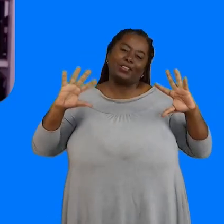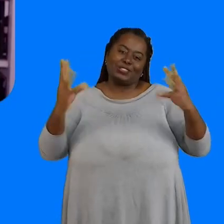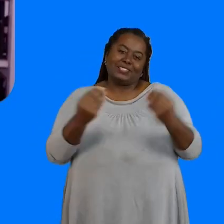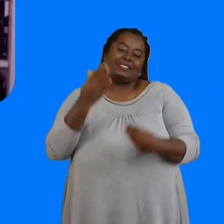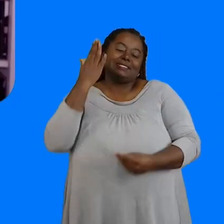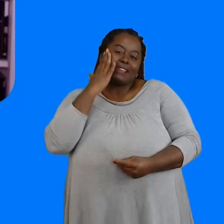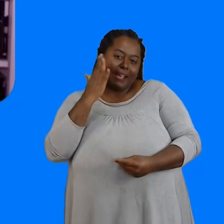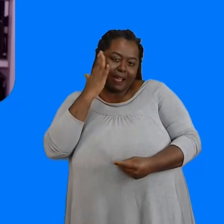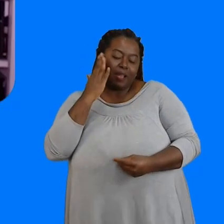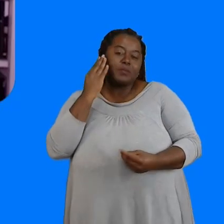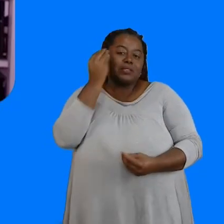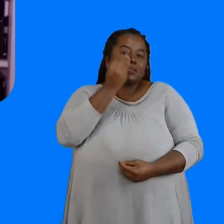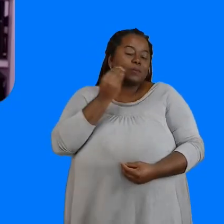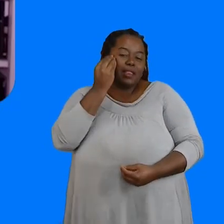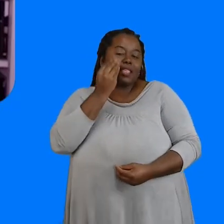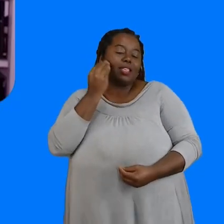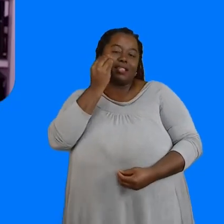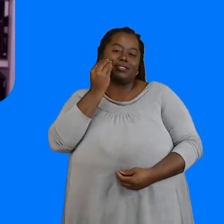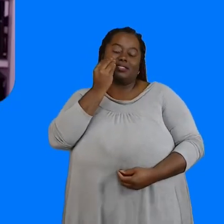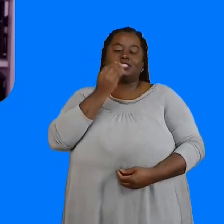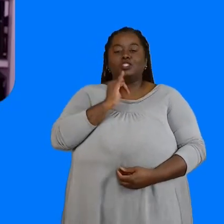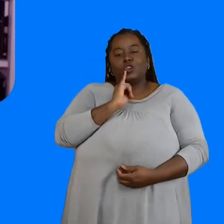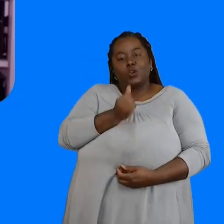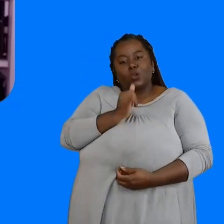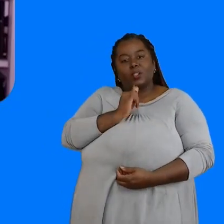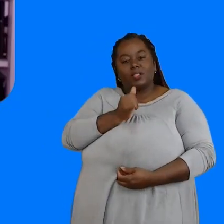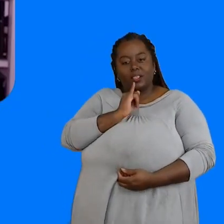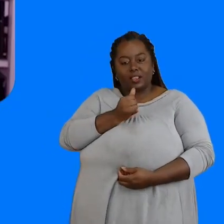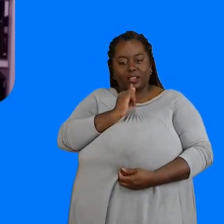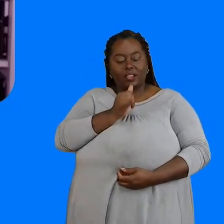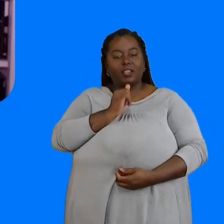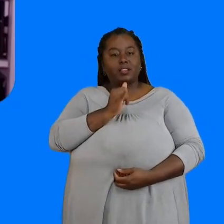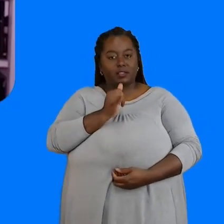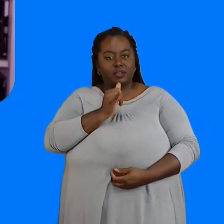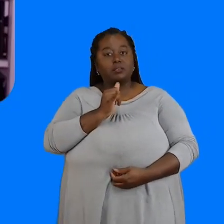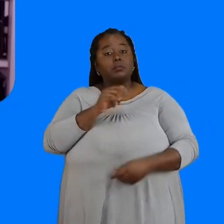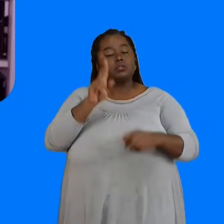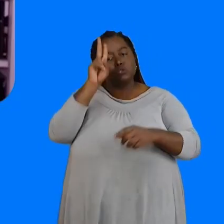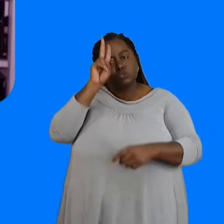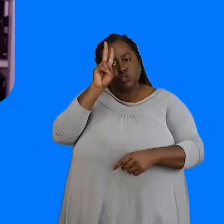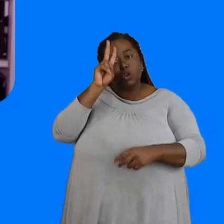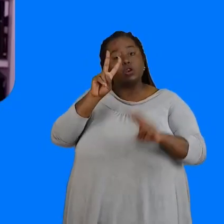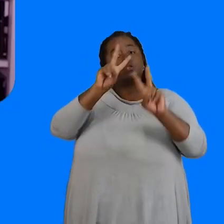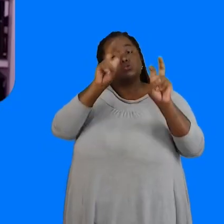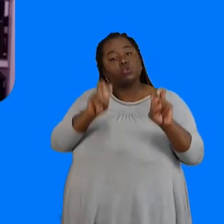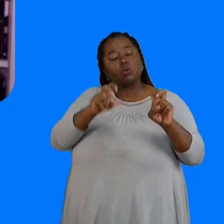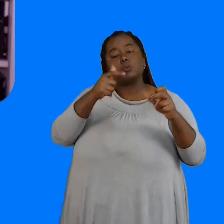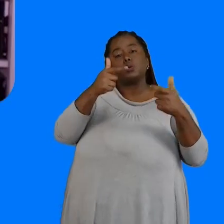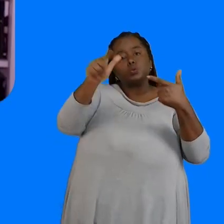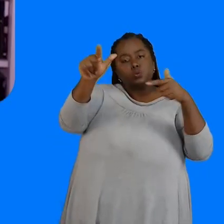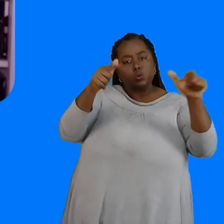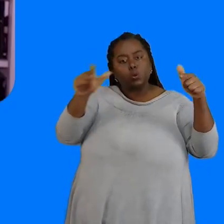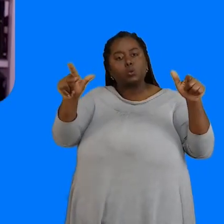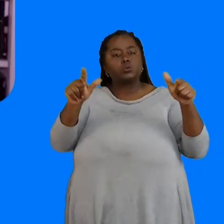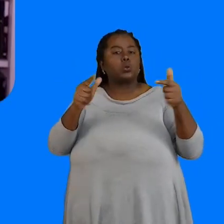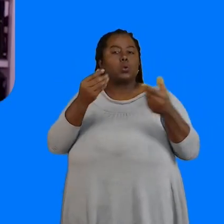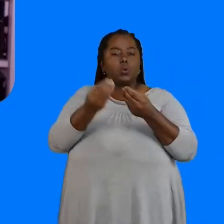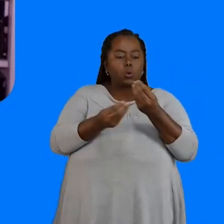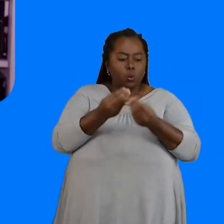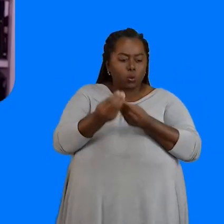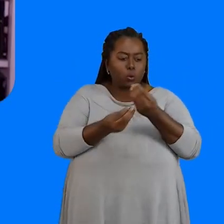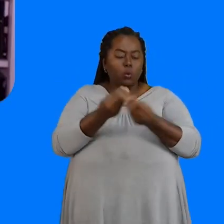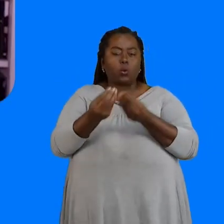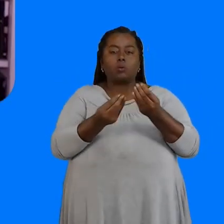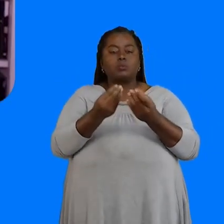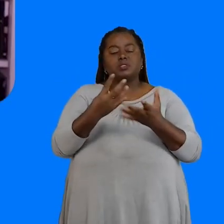contar, dessa experiência de contar e histórias sobre os outros, sobre como é que é a vida dos